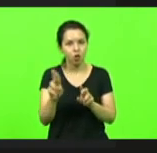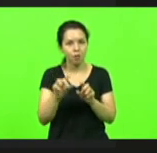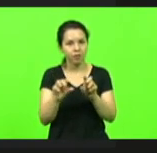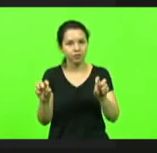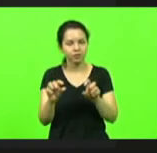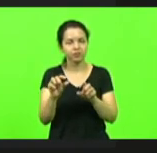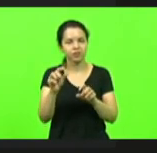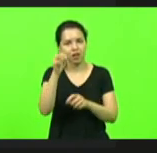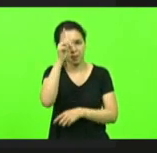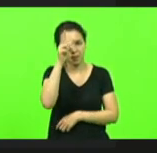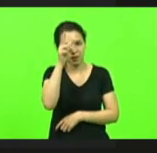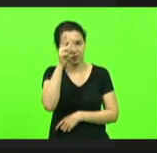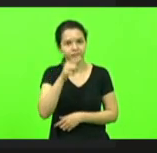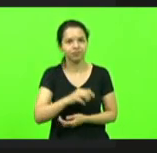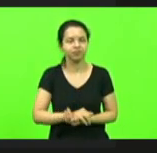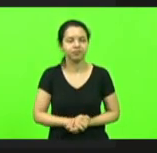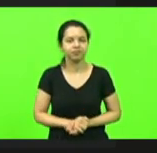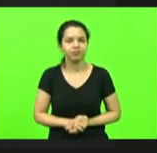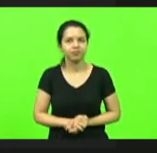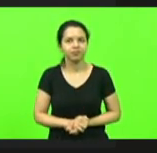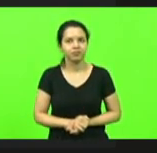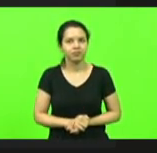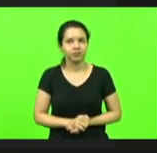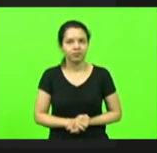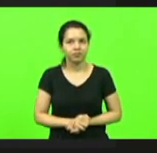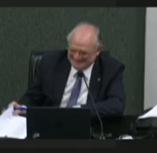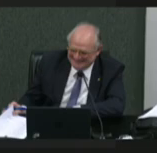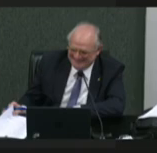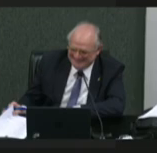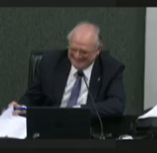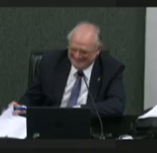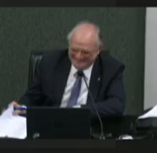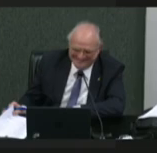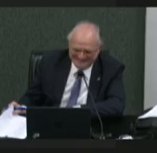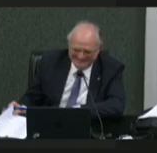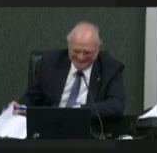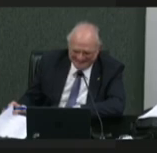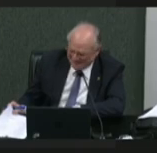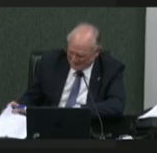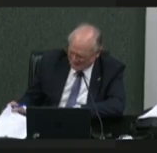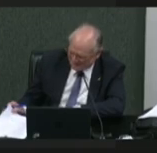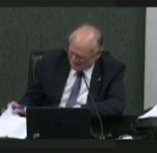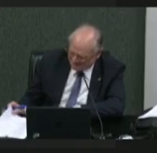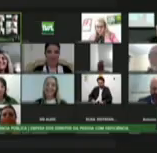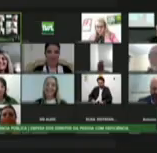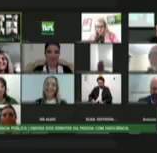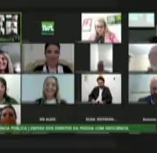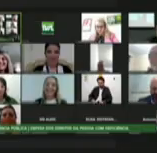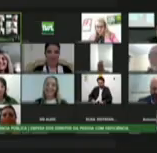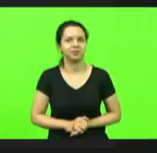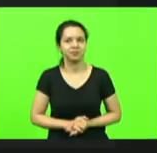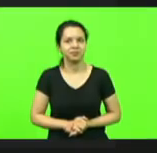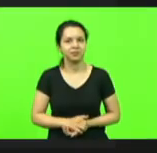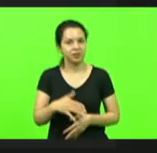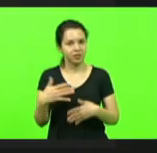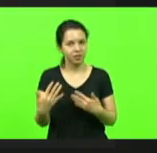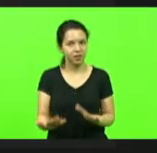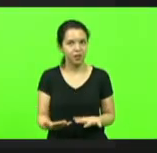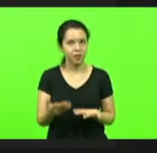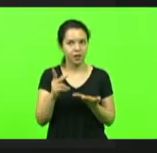Angela Marina Keche. É isso, né? Então, Kátia, a palavra é